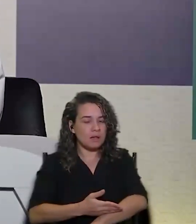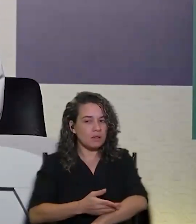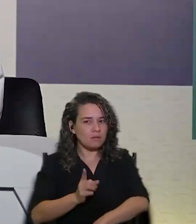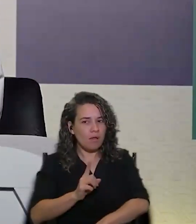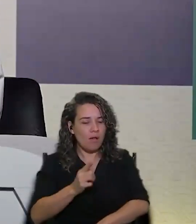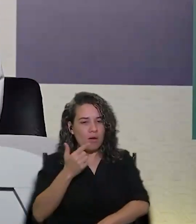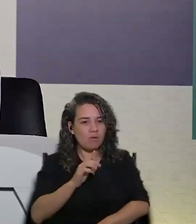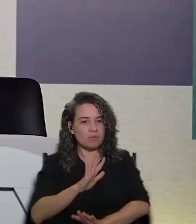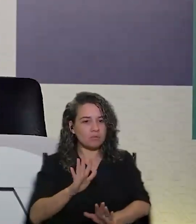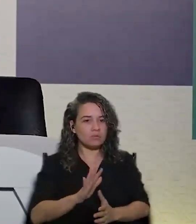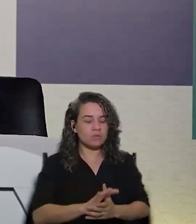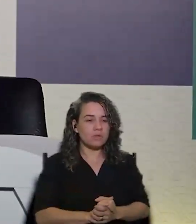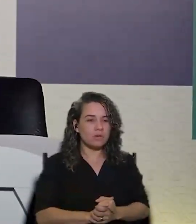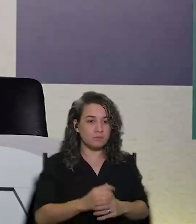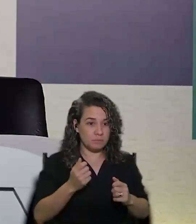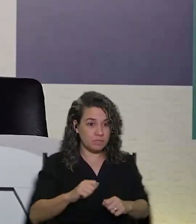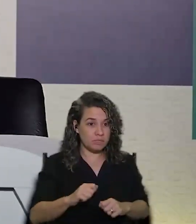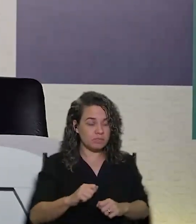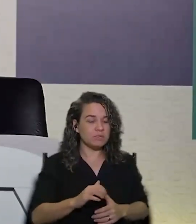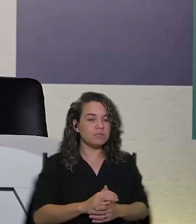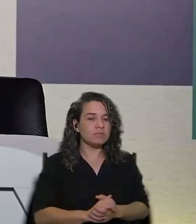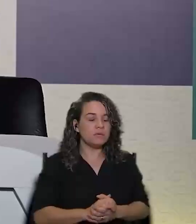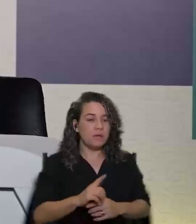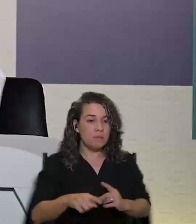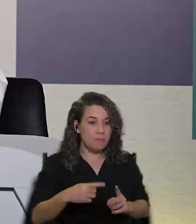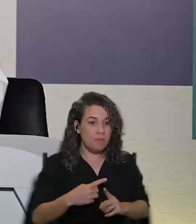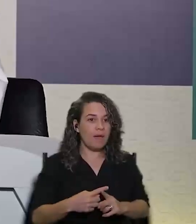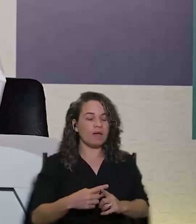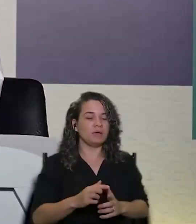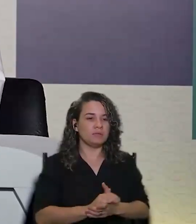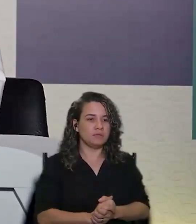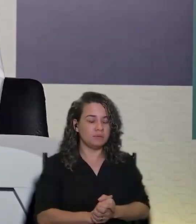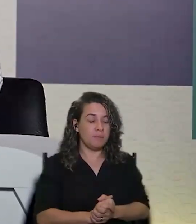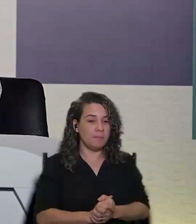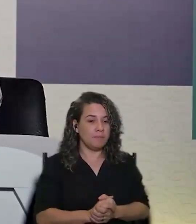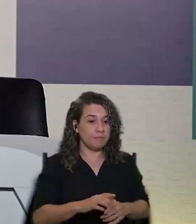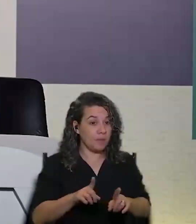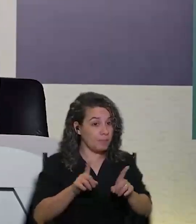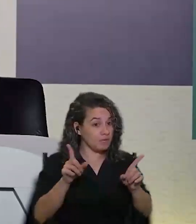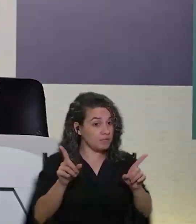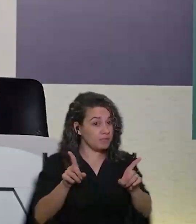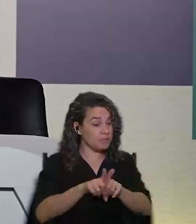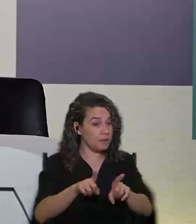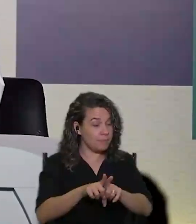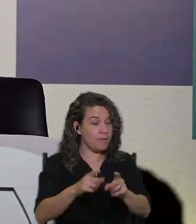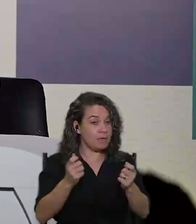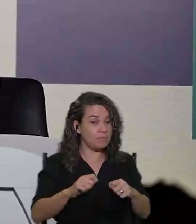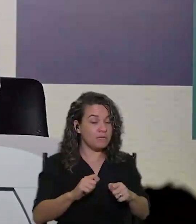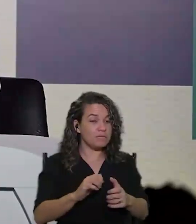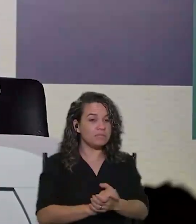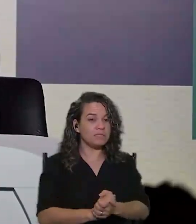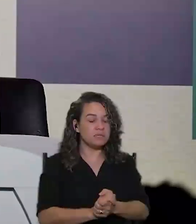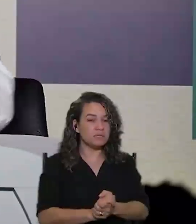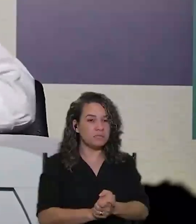Então, eu ainda acho que falta muito, entendeu? Quer dizer, eu acho que falta um manifesto dos brancos aceitando a